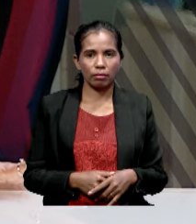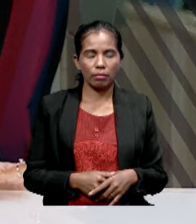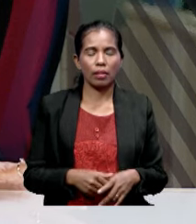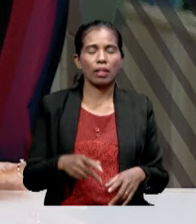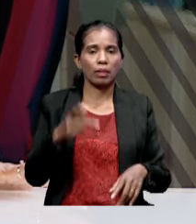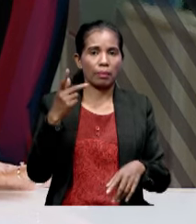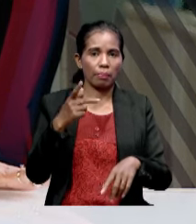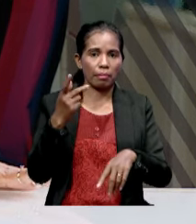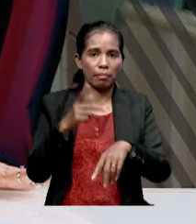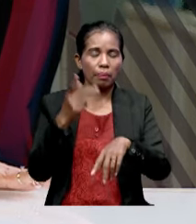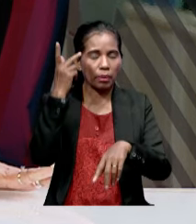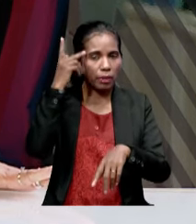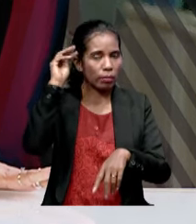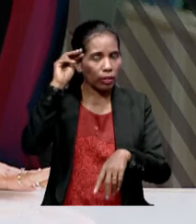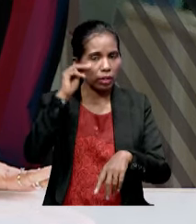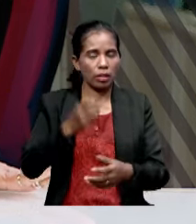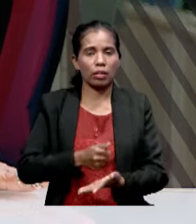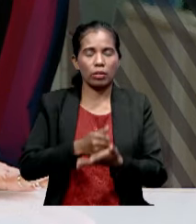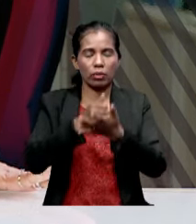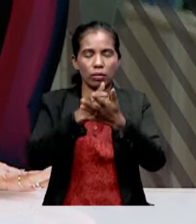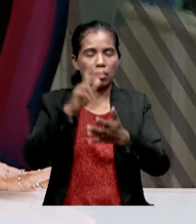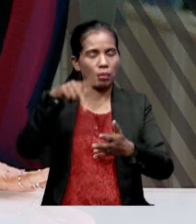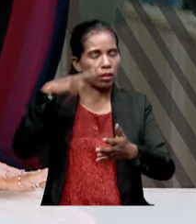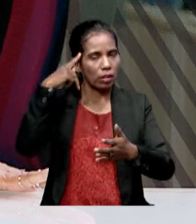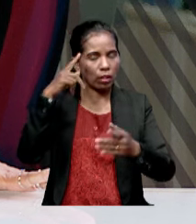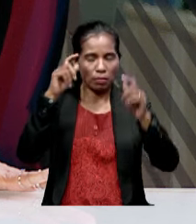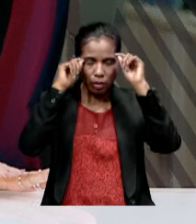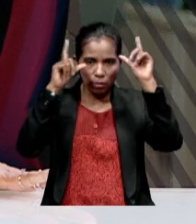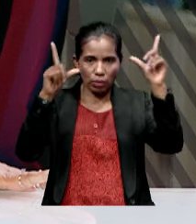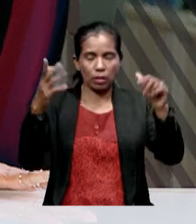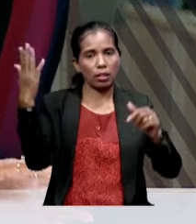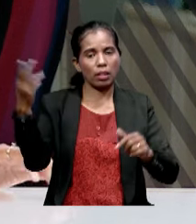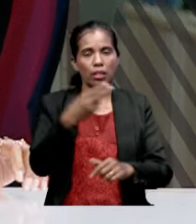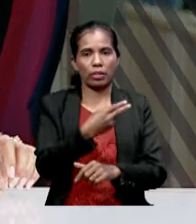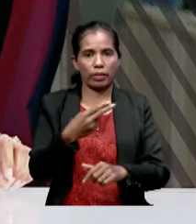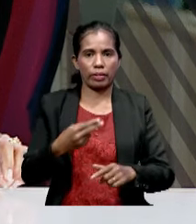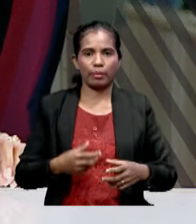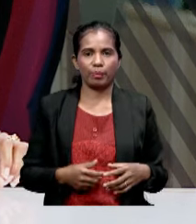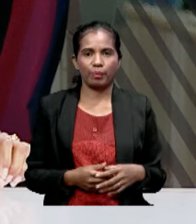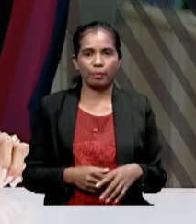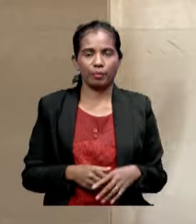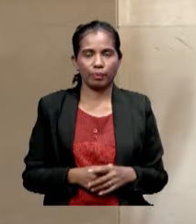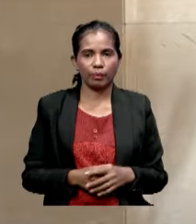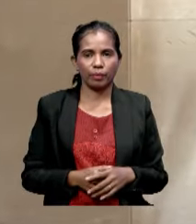Primeiro-ministro apoia política e reconciliação no Timor Ansira e Timor Ocidental.